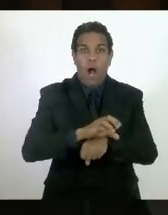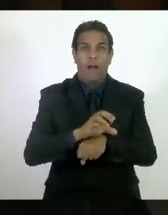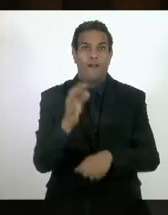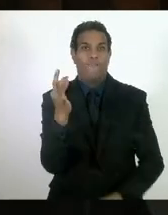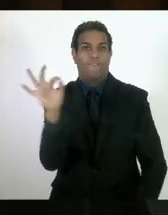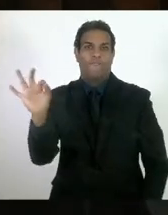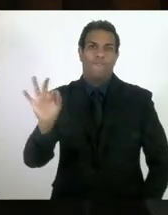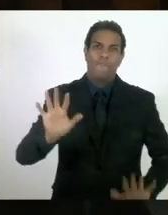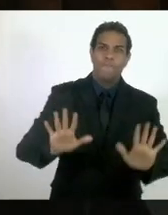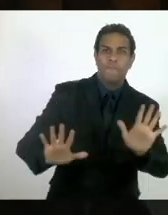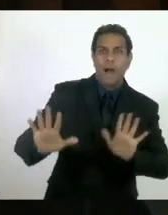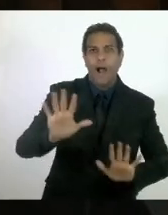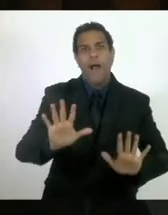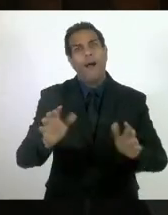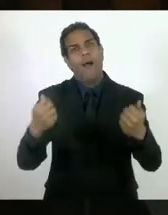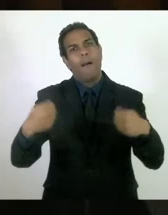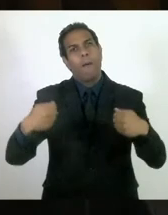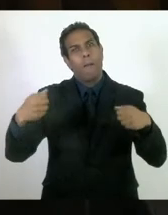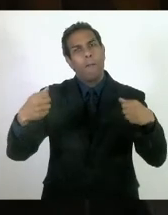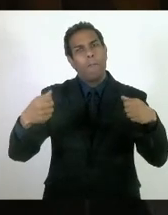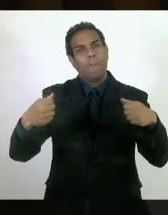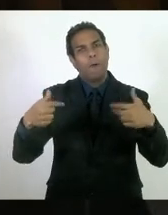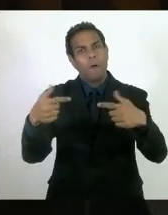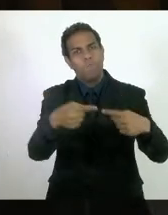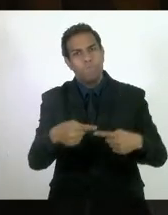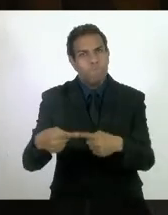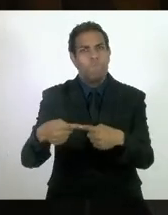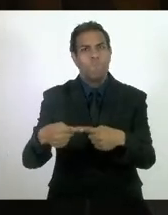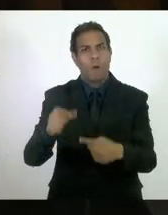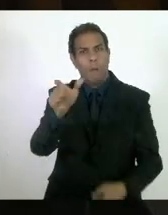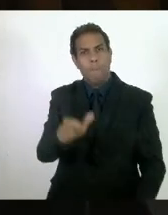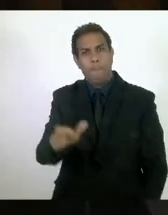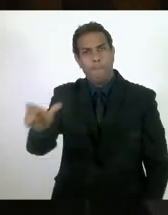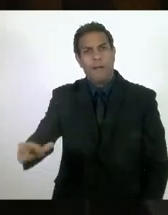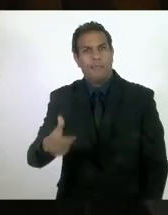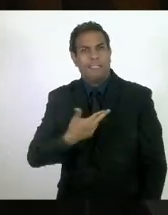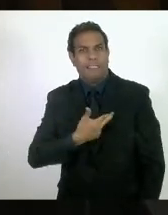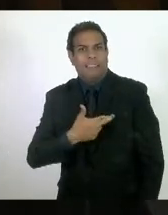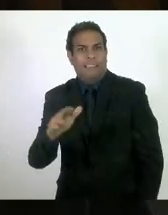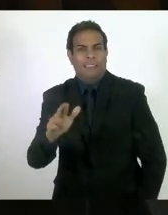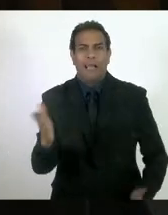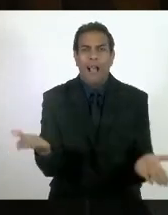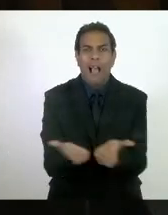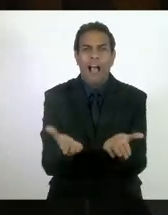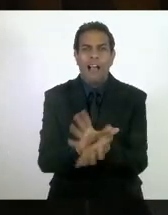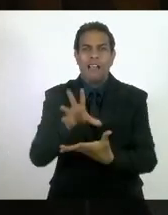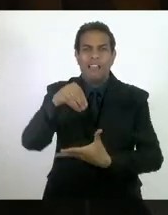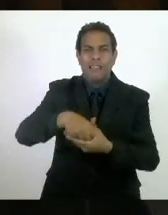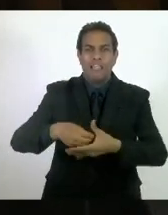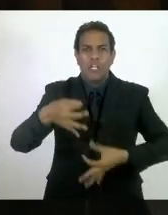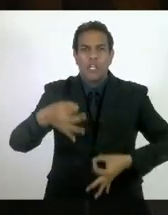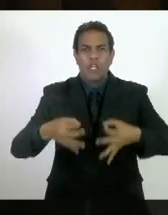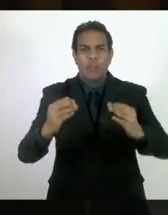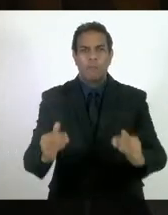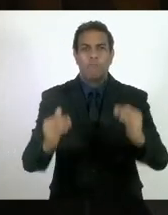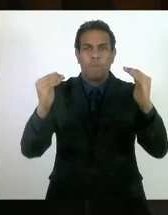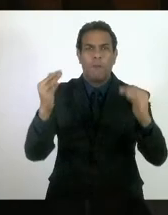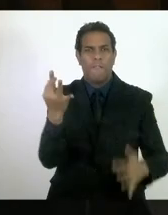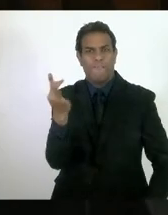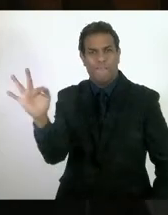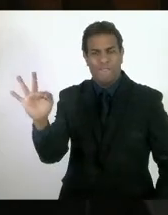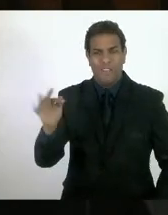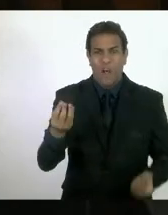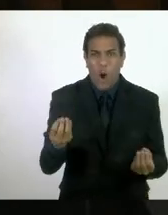mas por alguma razão ele quer colocar um terrivelmente evangélico e eu me pergunto se o Ministro do Supremo